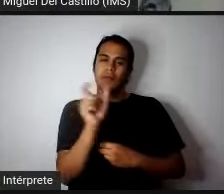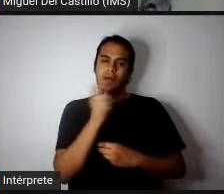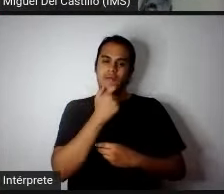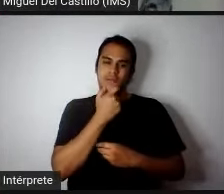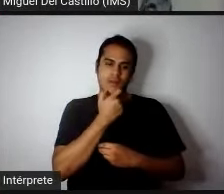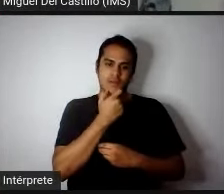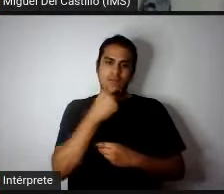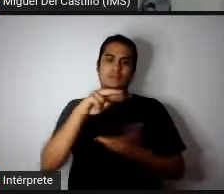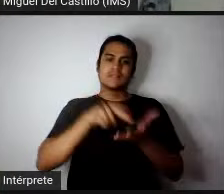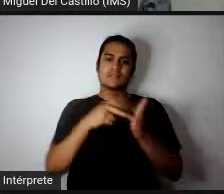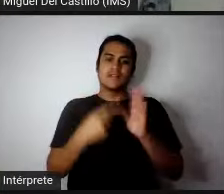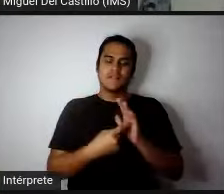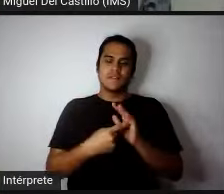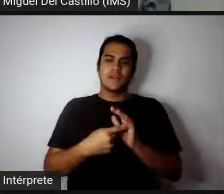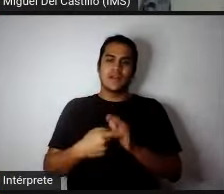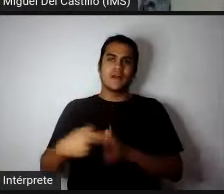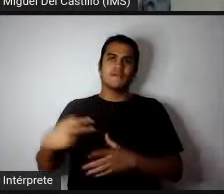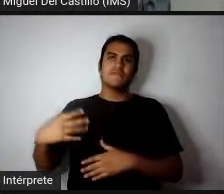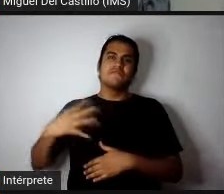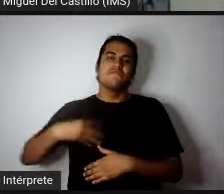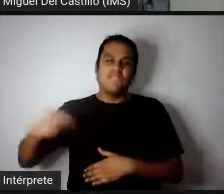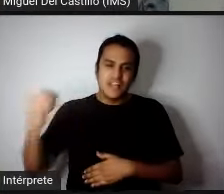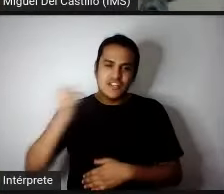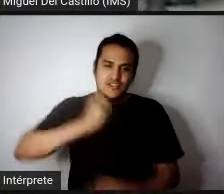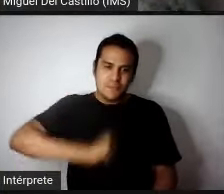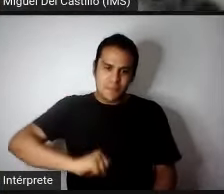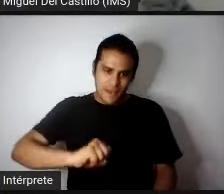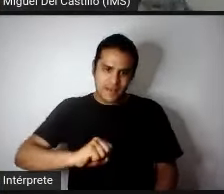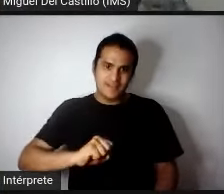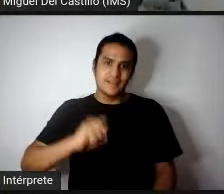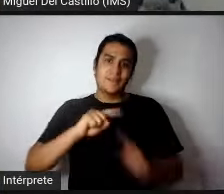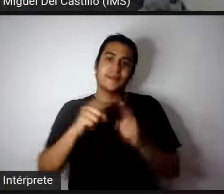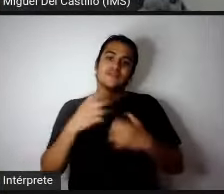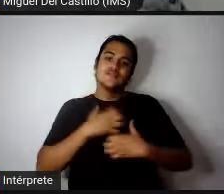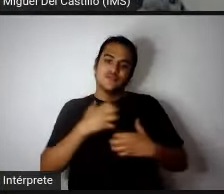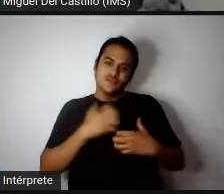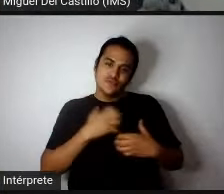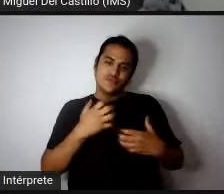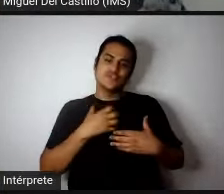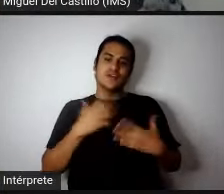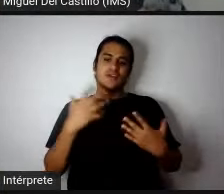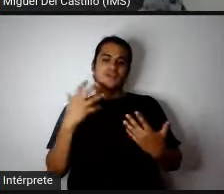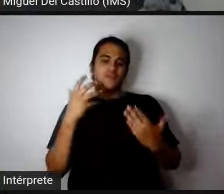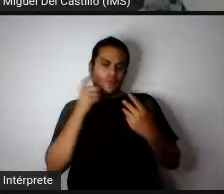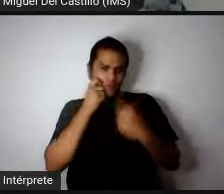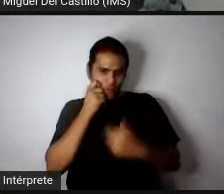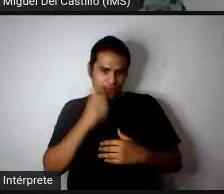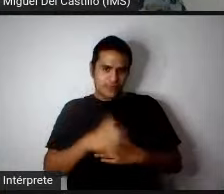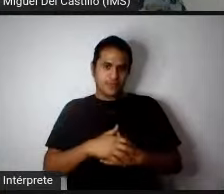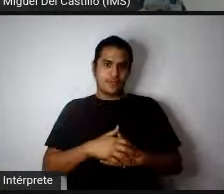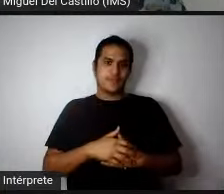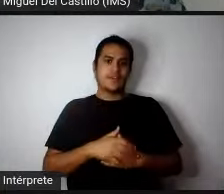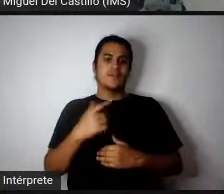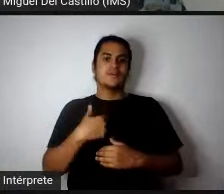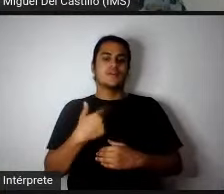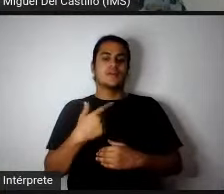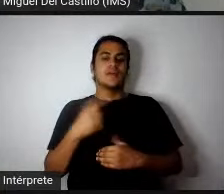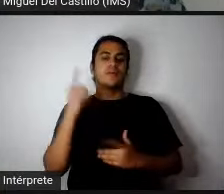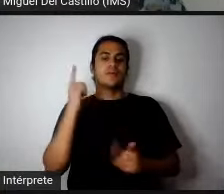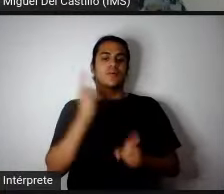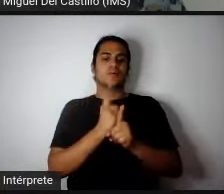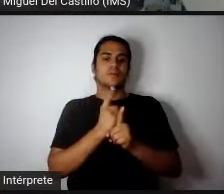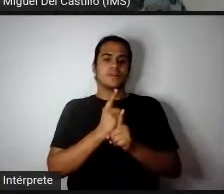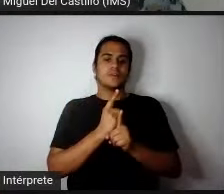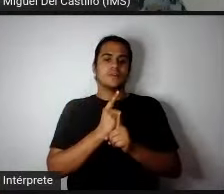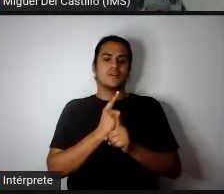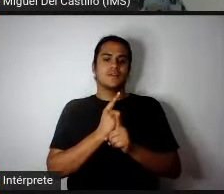filha de merda, quer dizer. Mas é feito gentilmente. Eu achei isso no... Como chama isso no online? Não, como chama